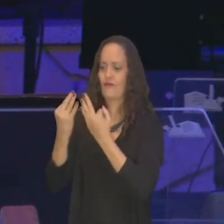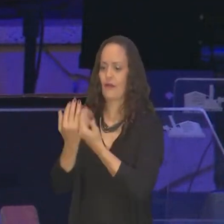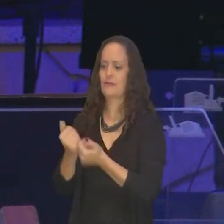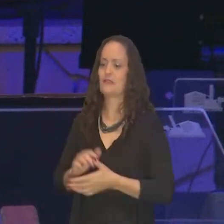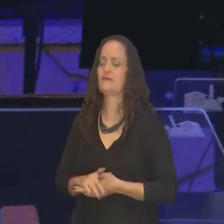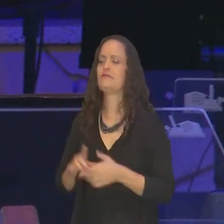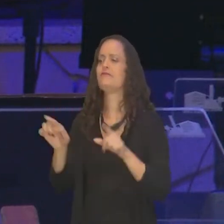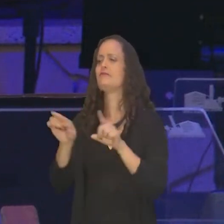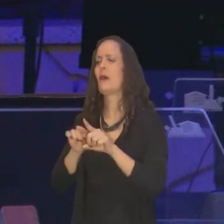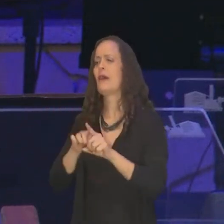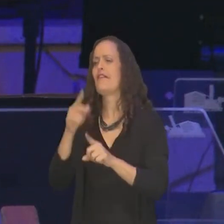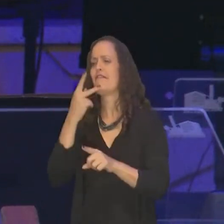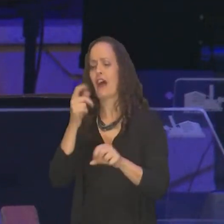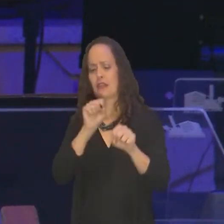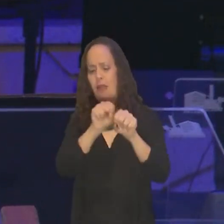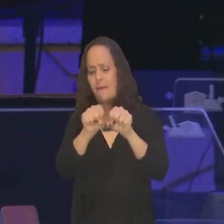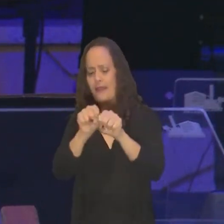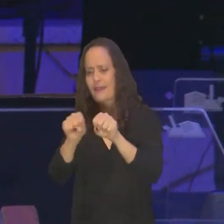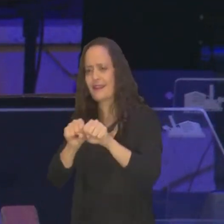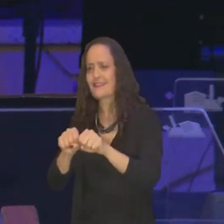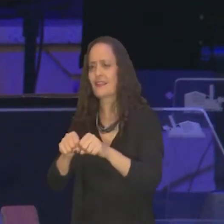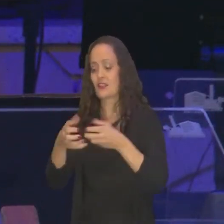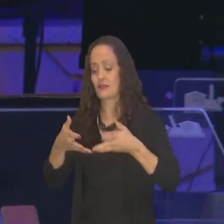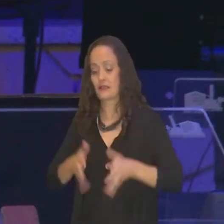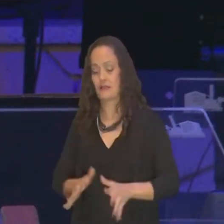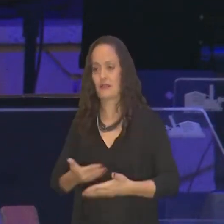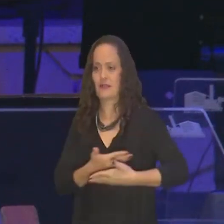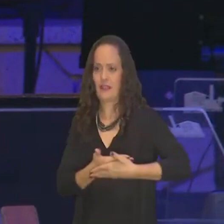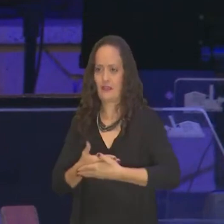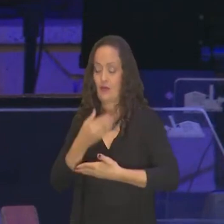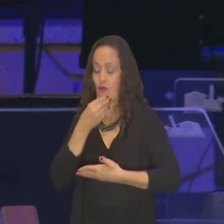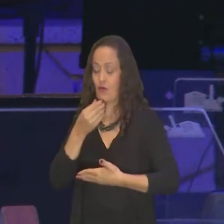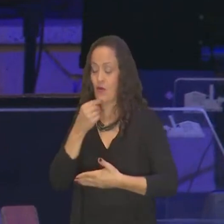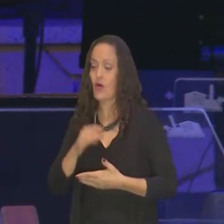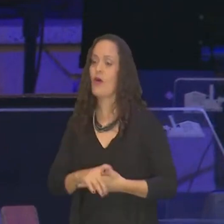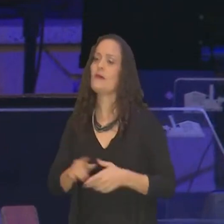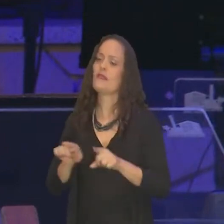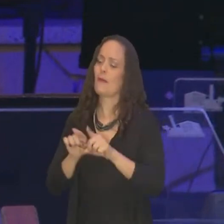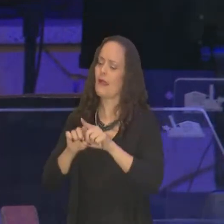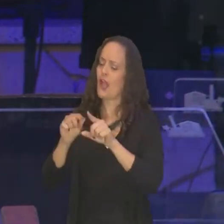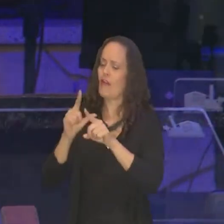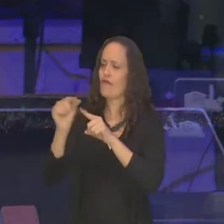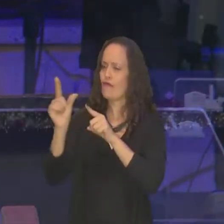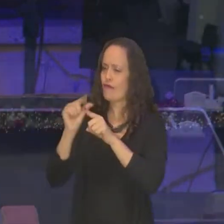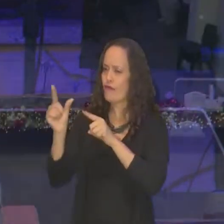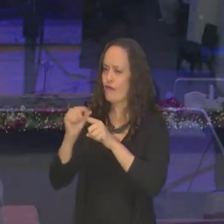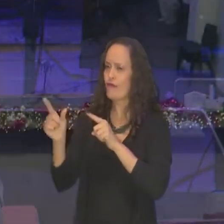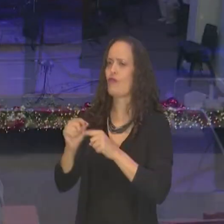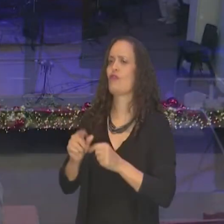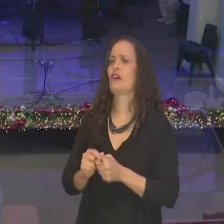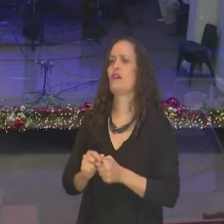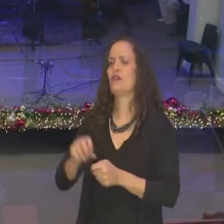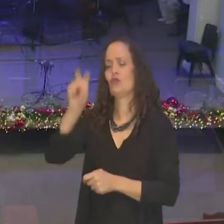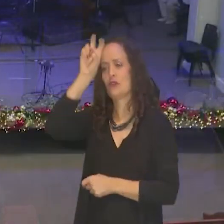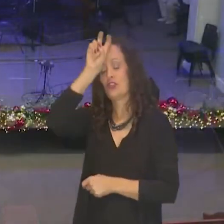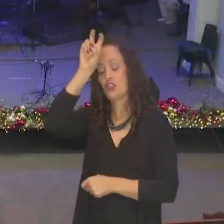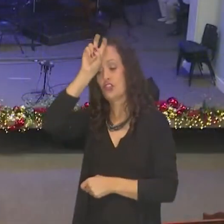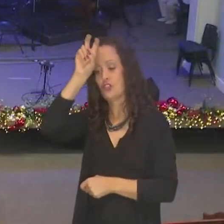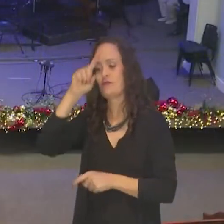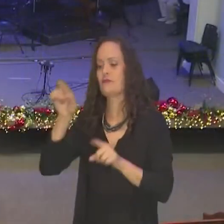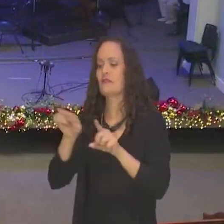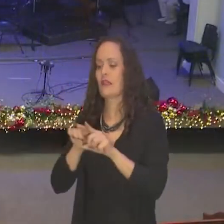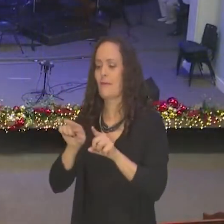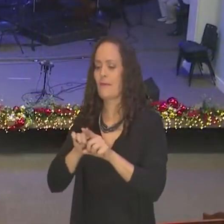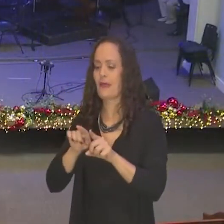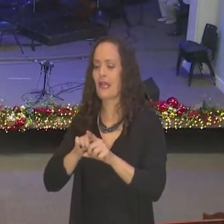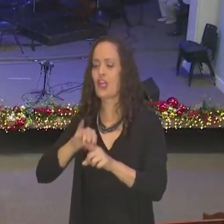Fala da matança dos meninos, fala da fuga para o Egito. A Bíblia no Antigo Testamento fala da traição de Judas,